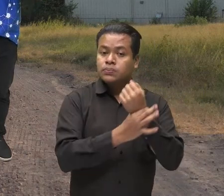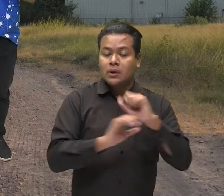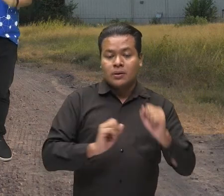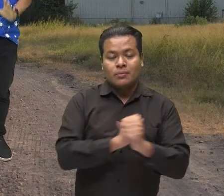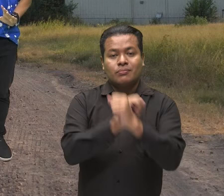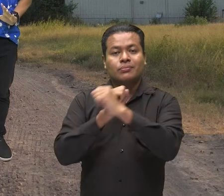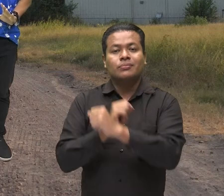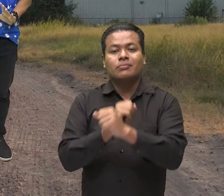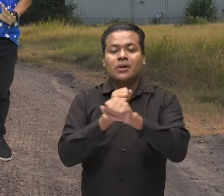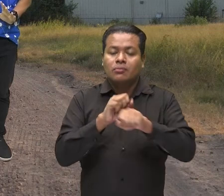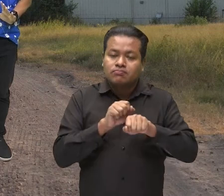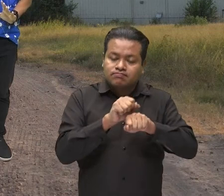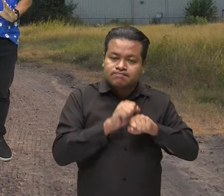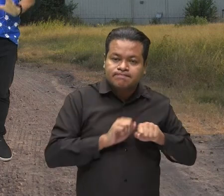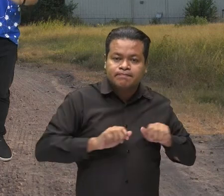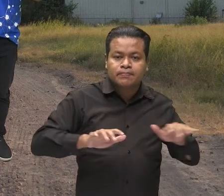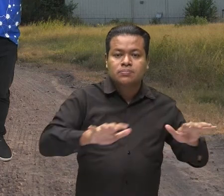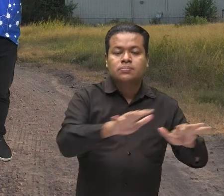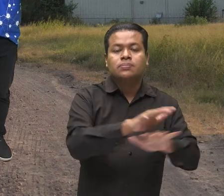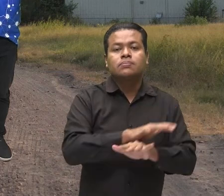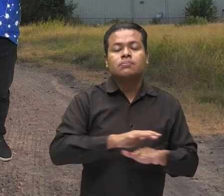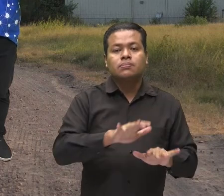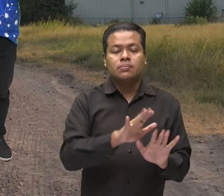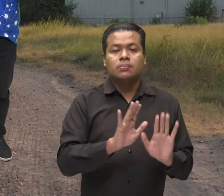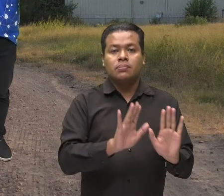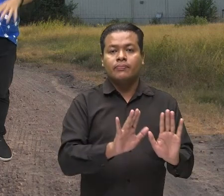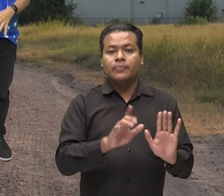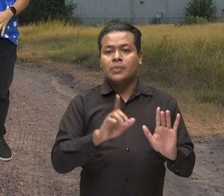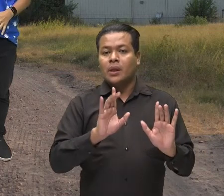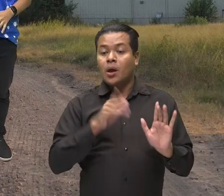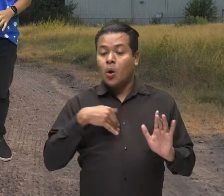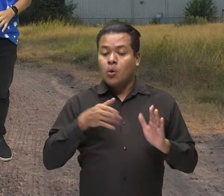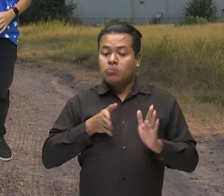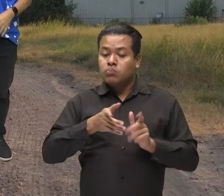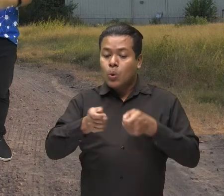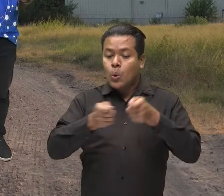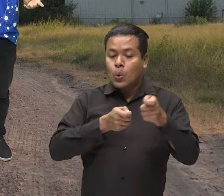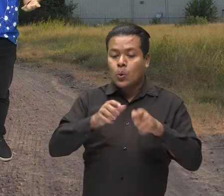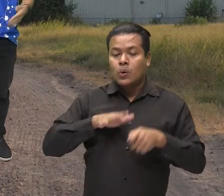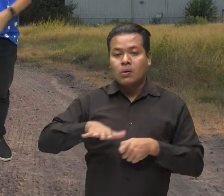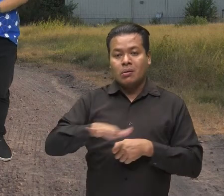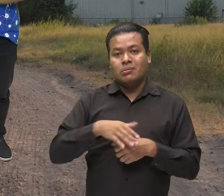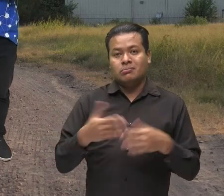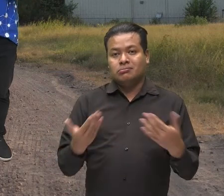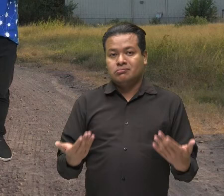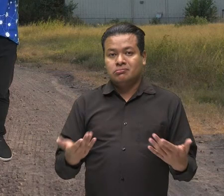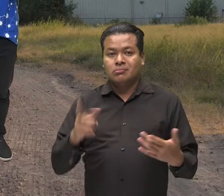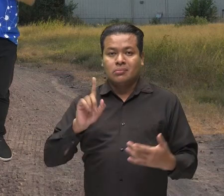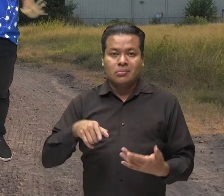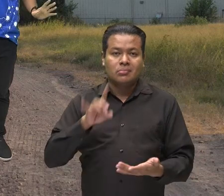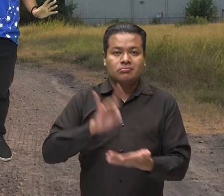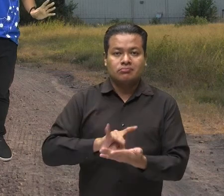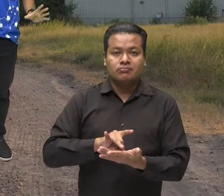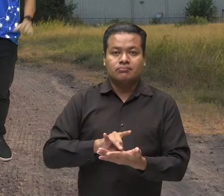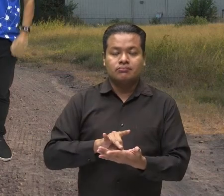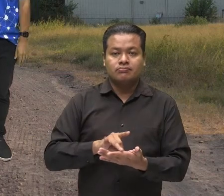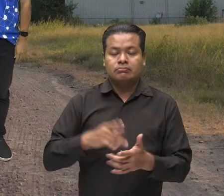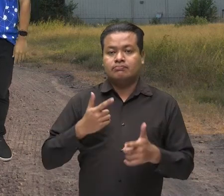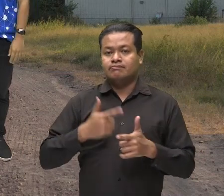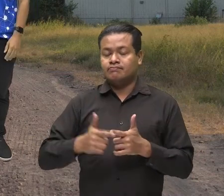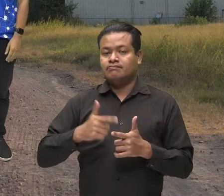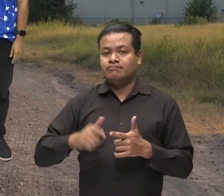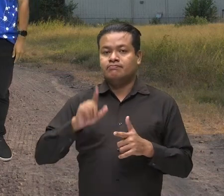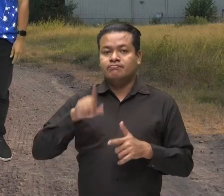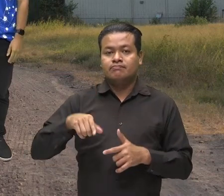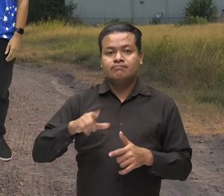território, expandir os seus territórios ali e definir os seus controles ali naquela área. Enfim, gente, é uma área muito problemática,